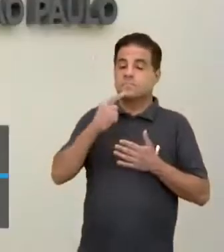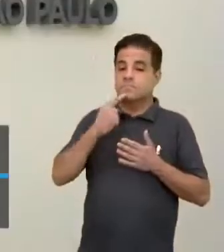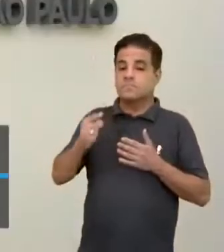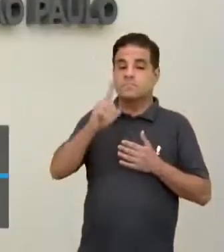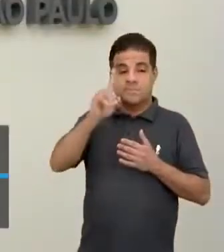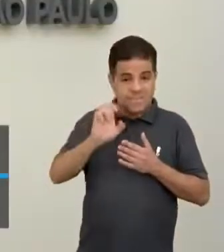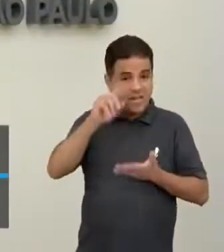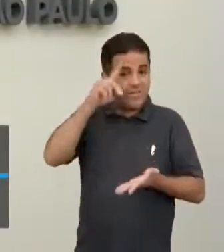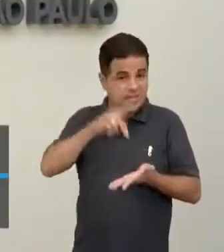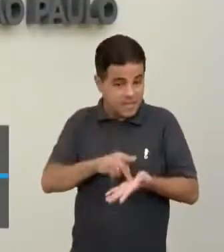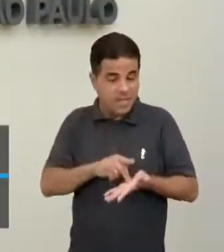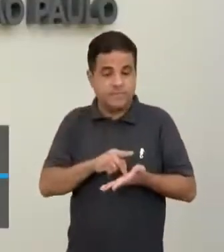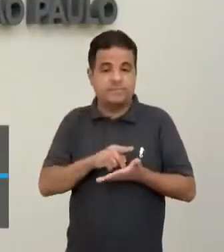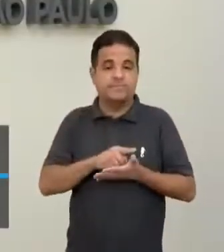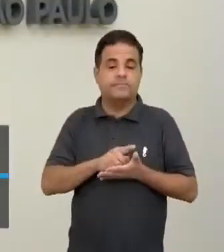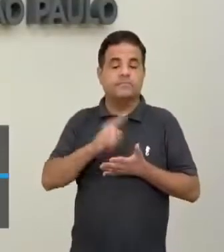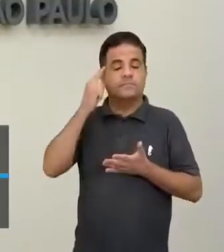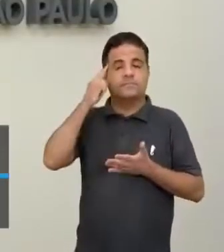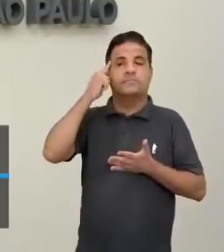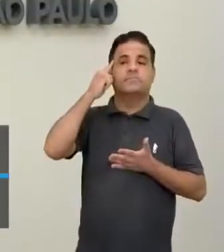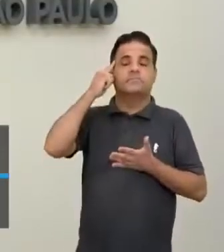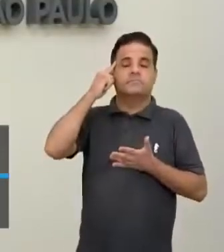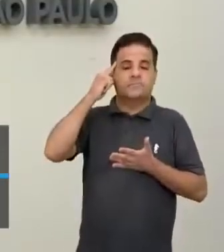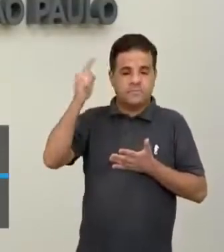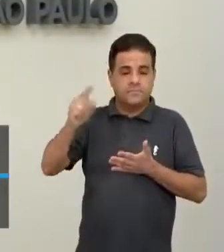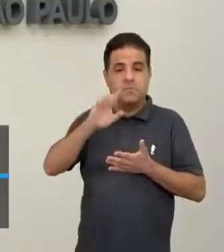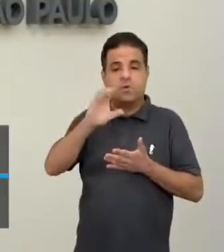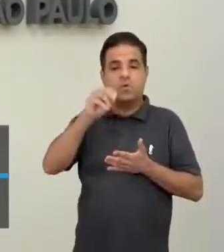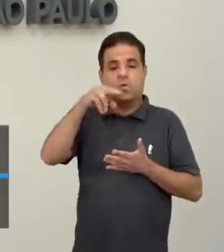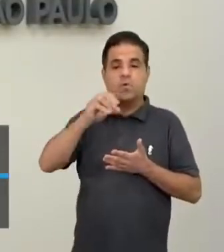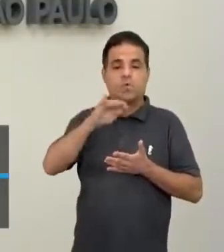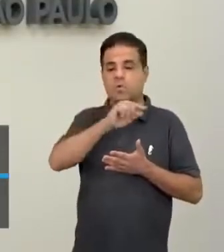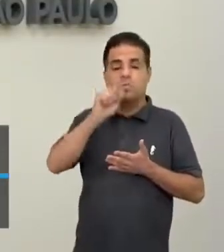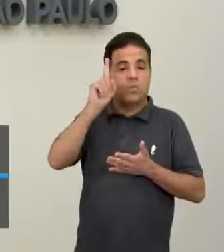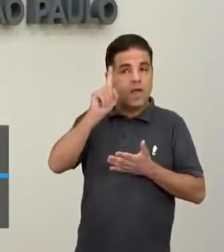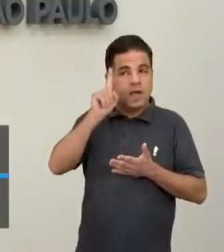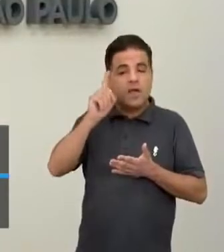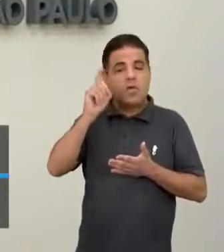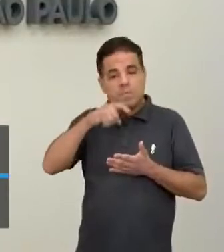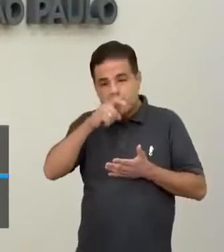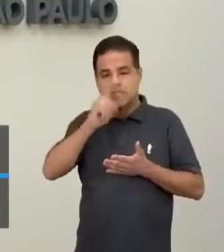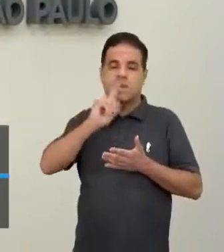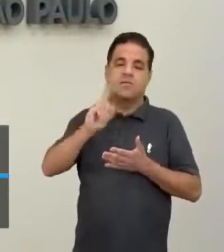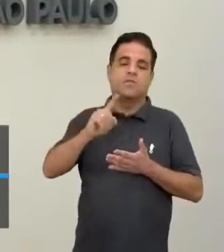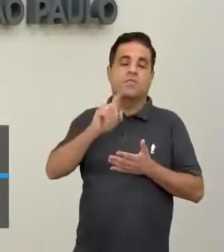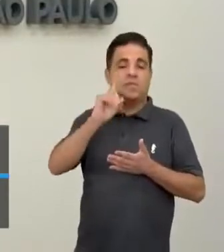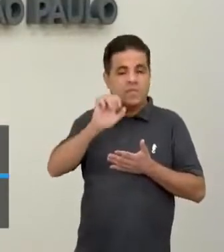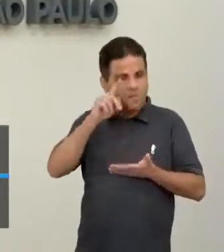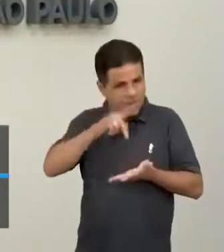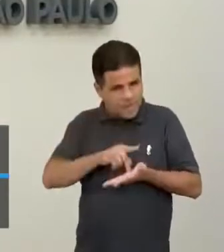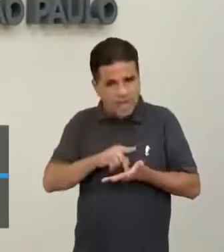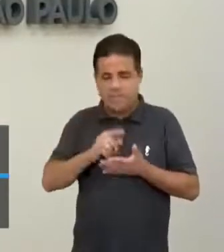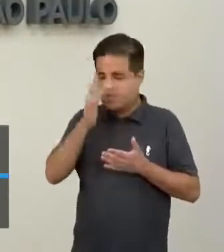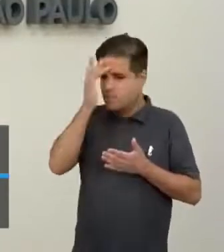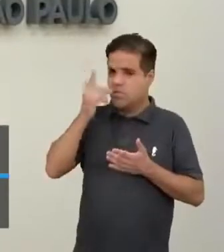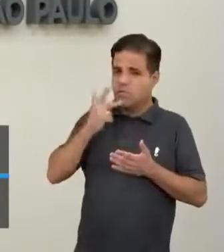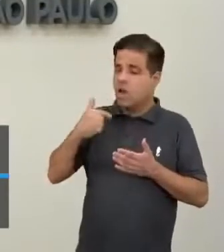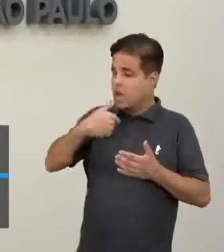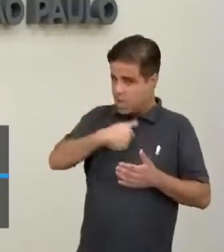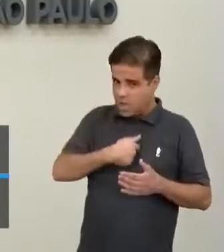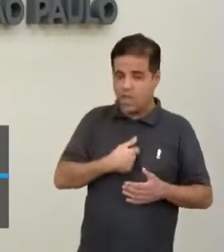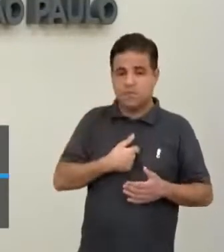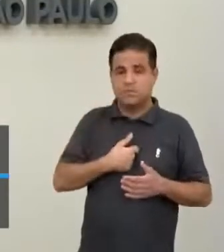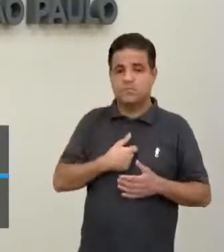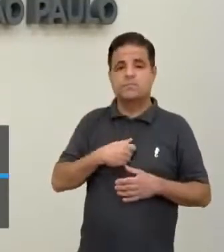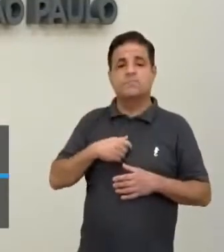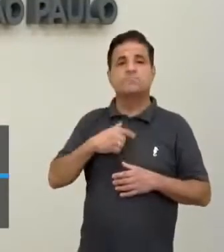fala de verdade, aí é bom a gente lembrar que a conotação não é que é de mentira, mas o de verdade ela está dizendo assim. Por exemplo, se a pessoa falar, eu estou